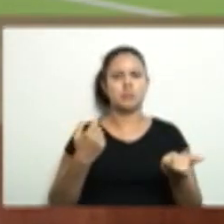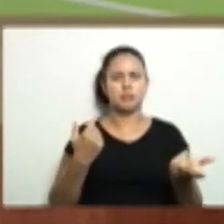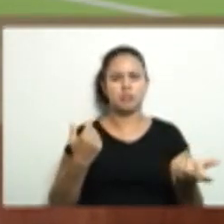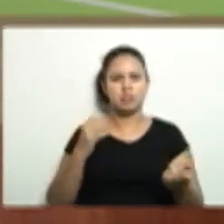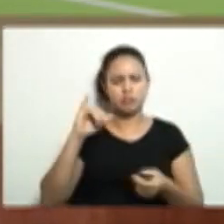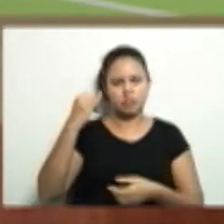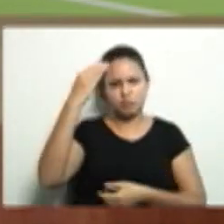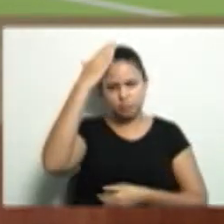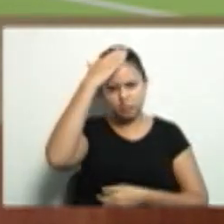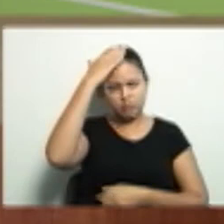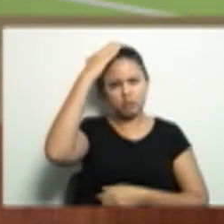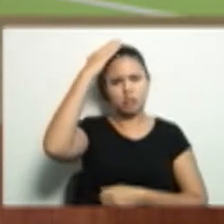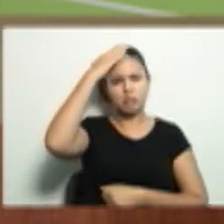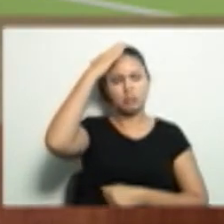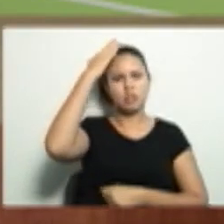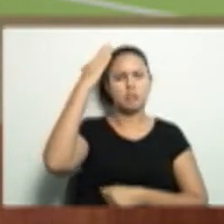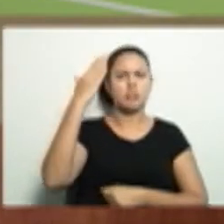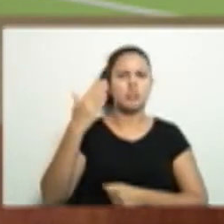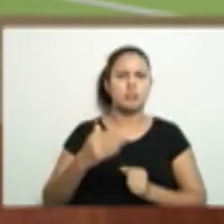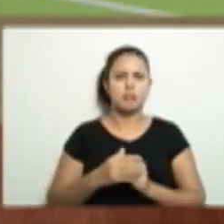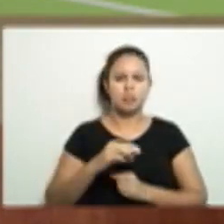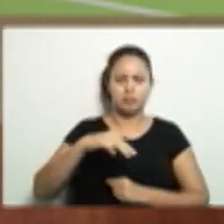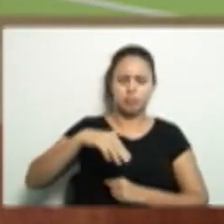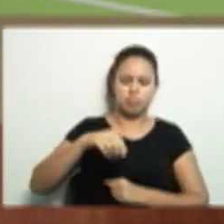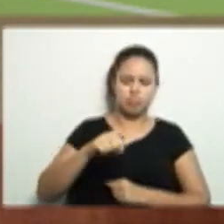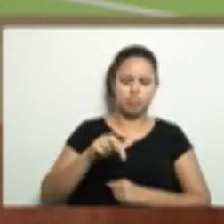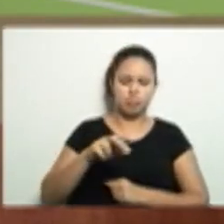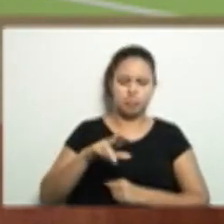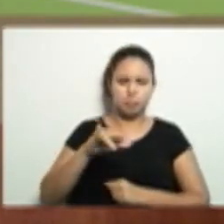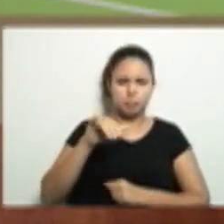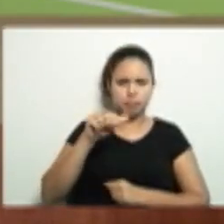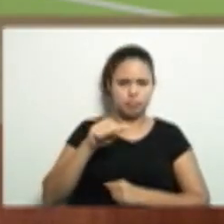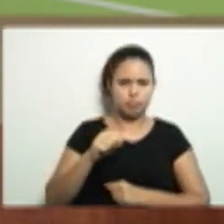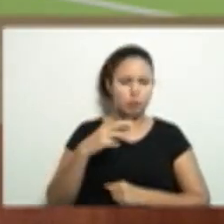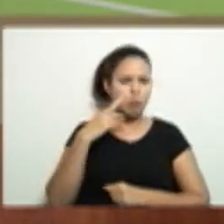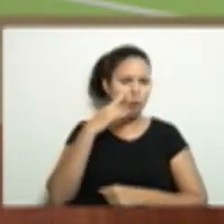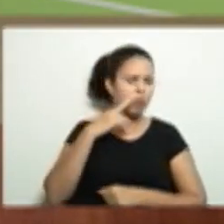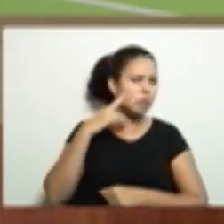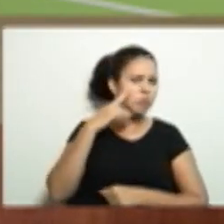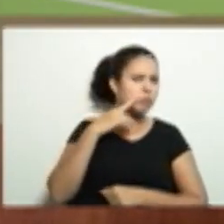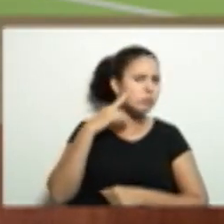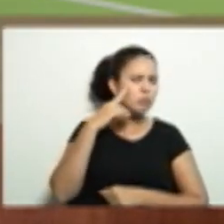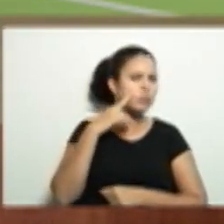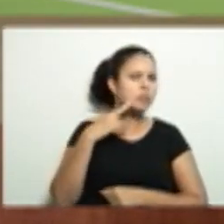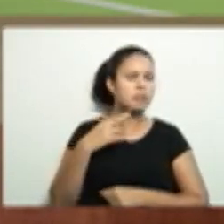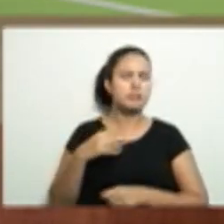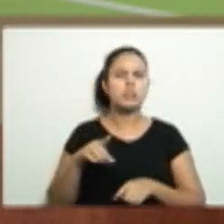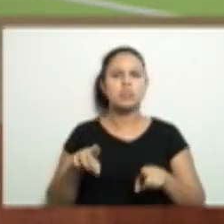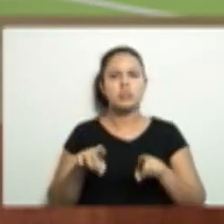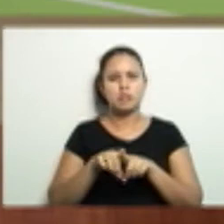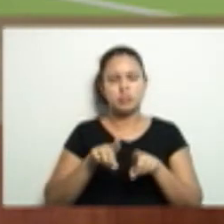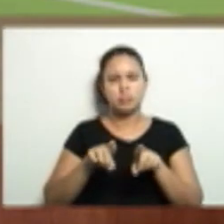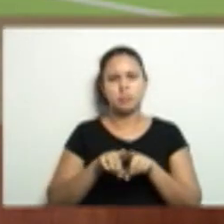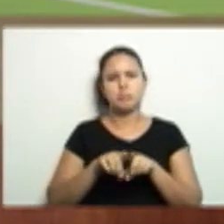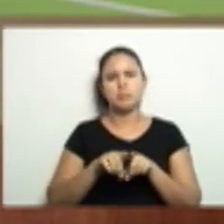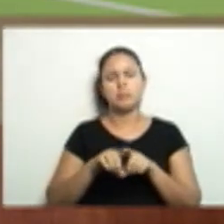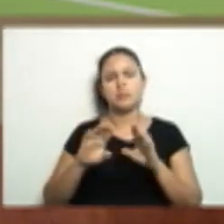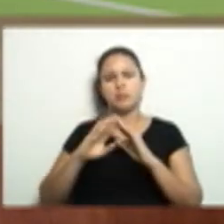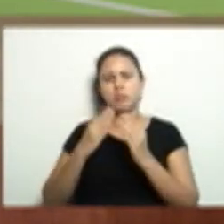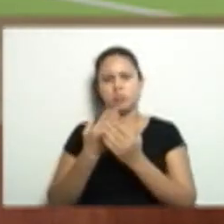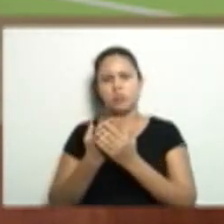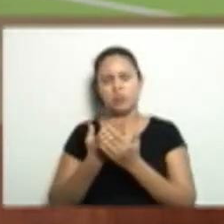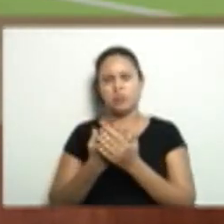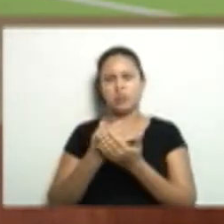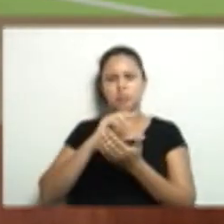em Ji-Paraná, Maria Rosa de Oliveira, Espigão do Oeste, Coronel Jorge Teixeira, de Ji-Paraná, Maria do